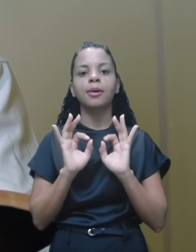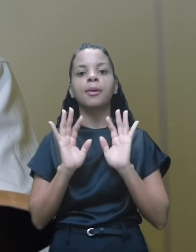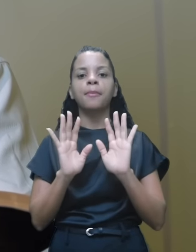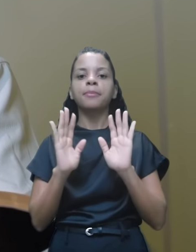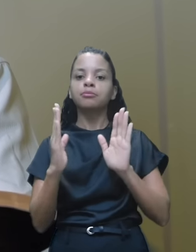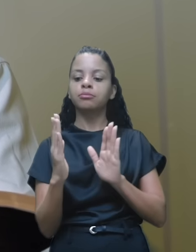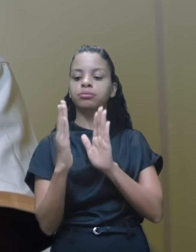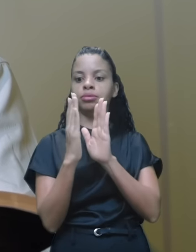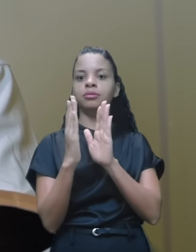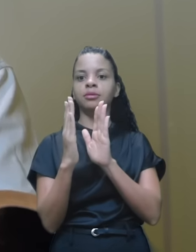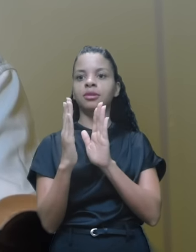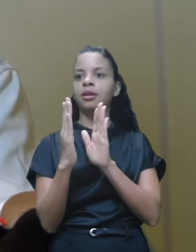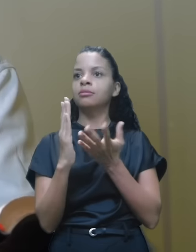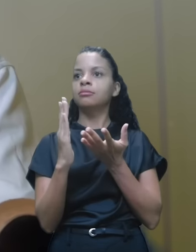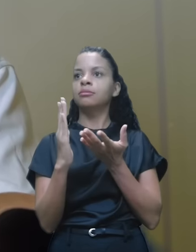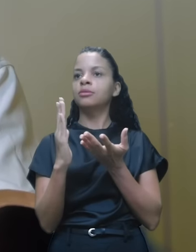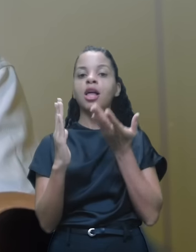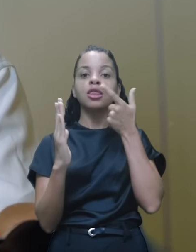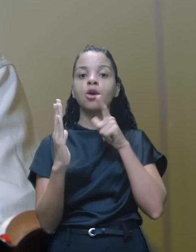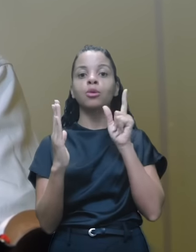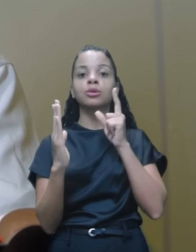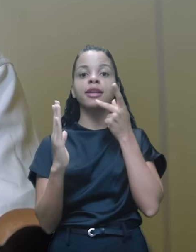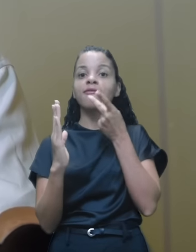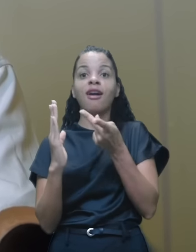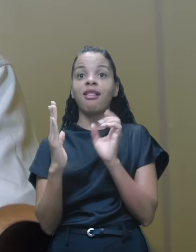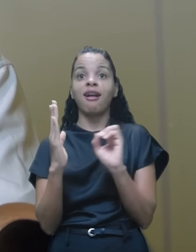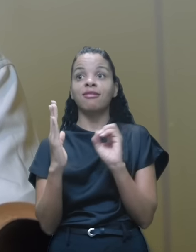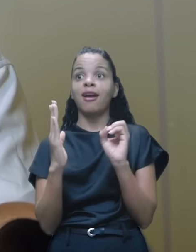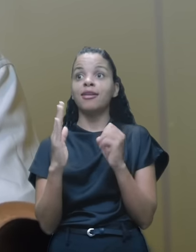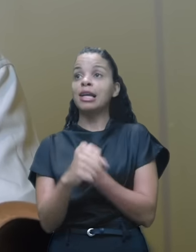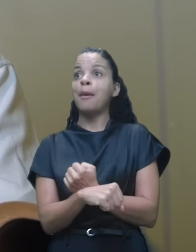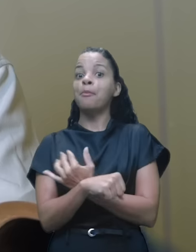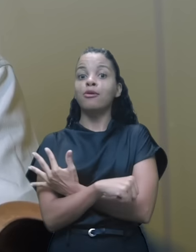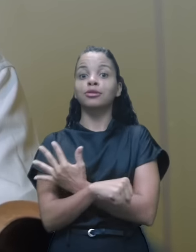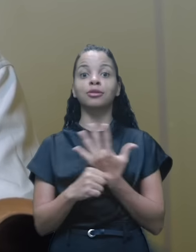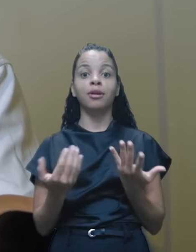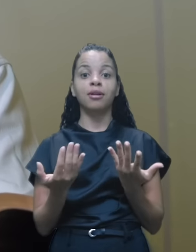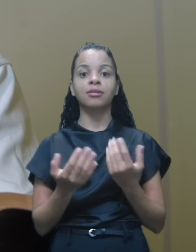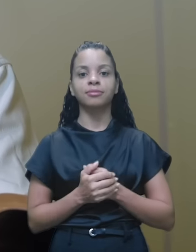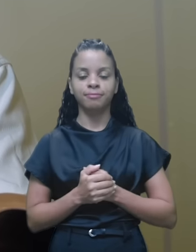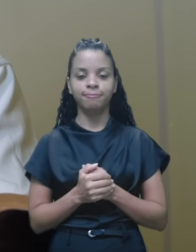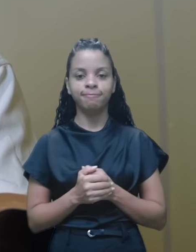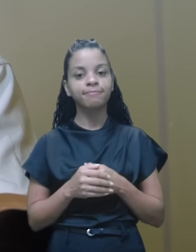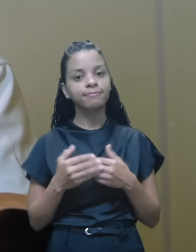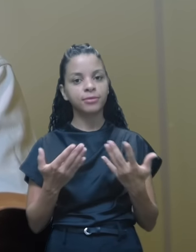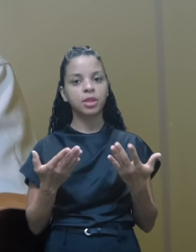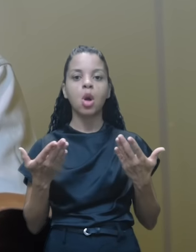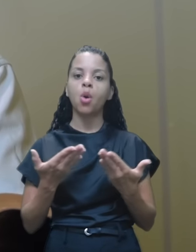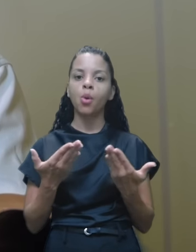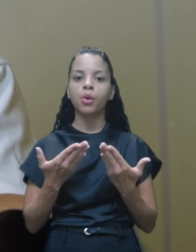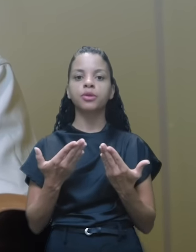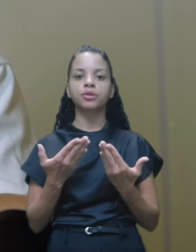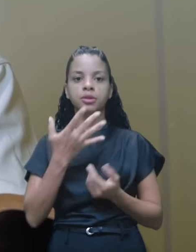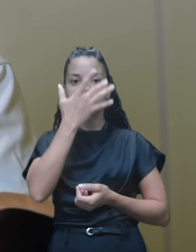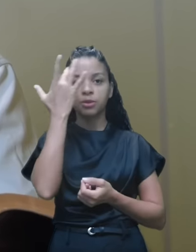no final das contas ficou até sem palavras, tamanha assim a emoção. Muitos hoje acabam